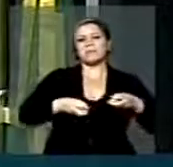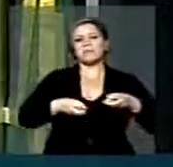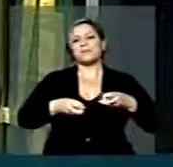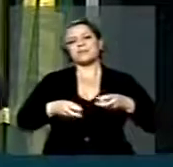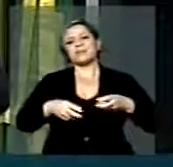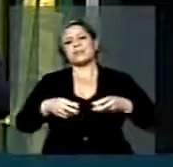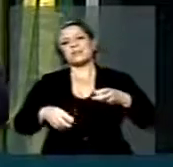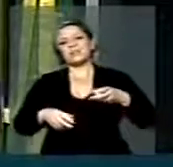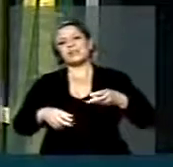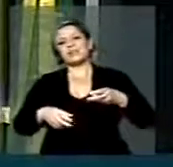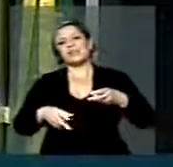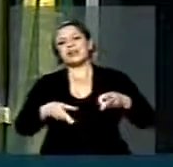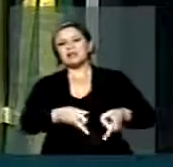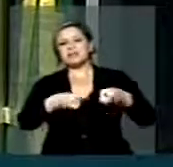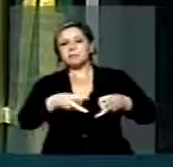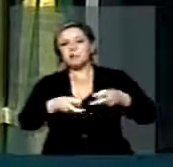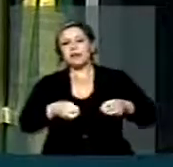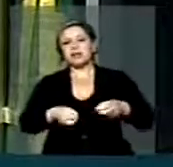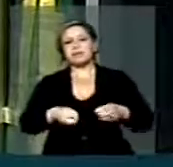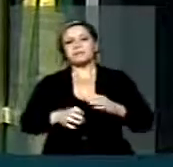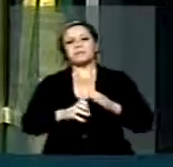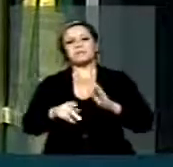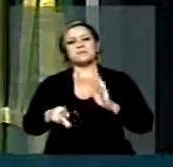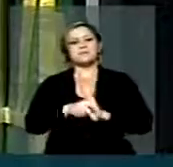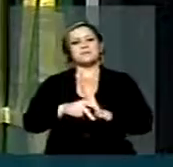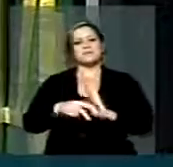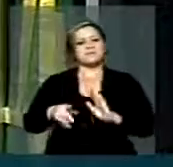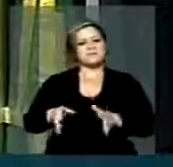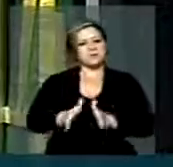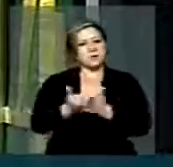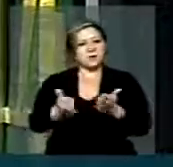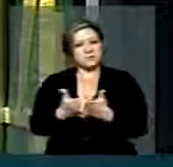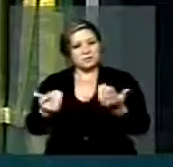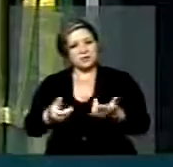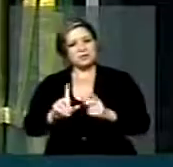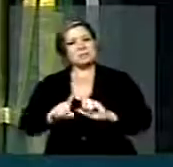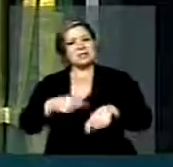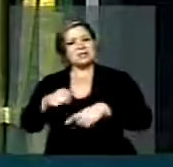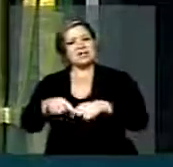defende os pobres, mas por trás chupa o sangue do pobre.